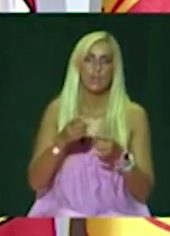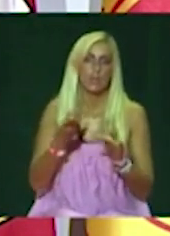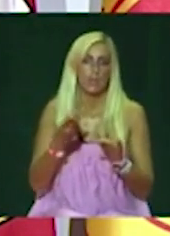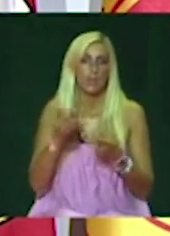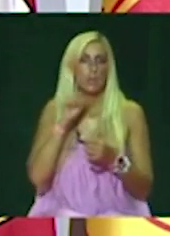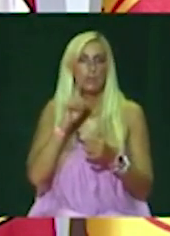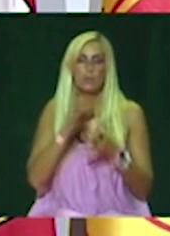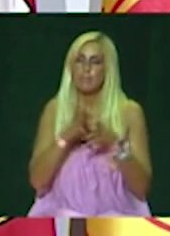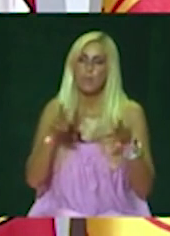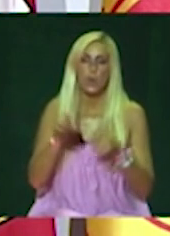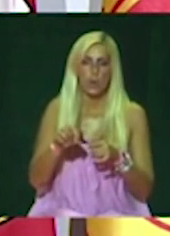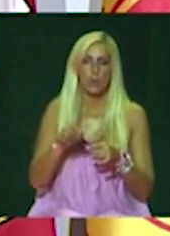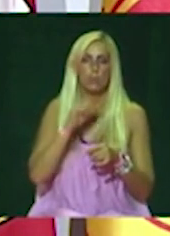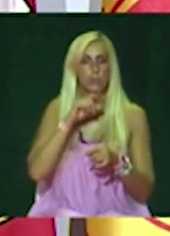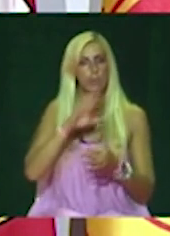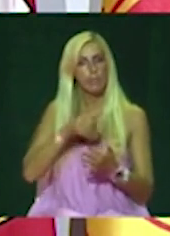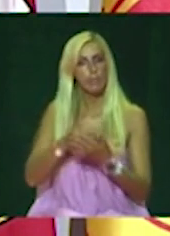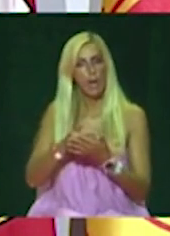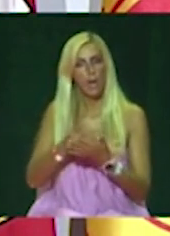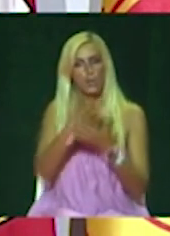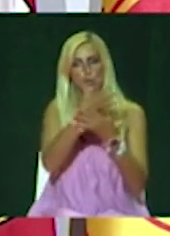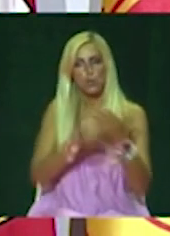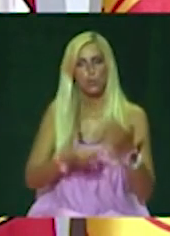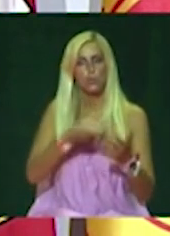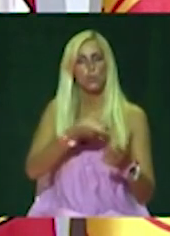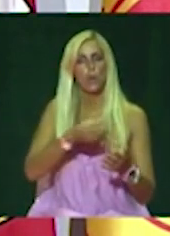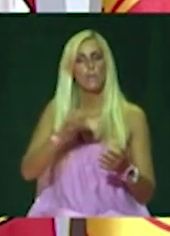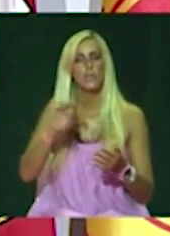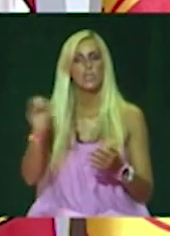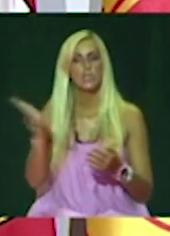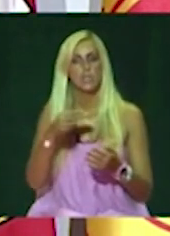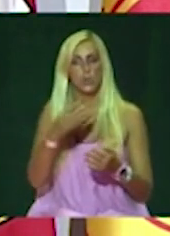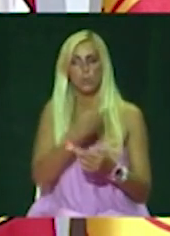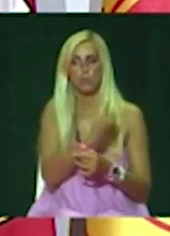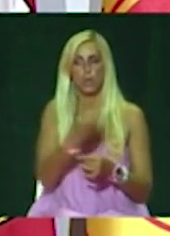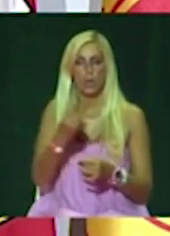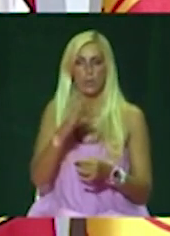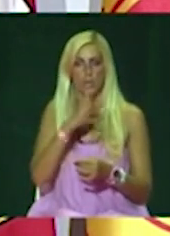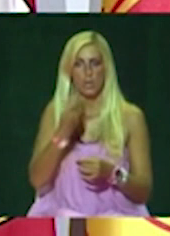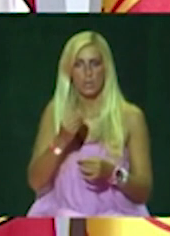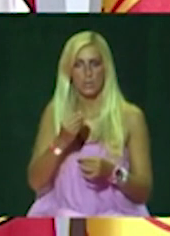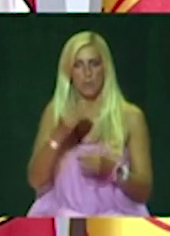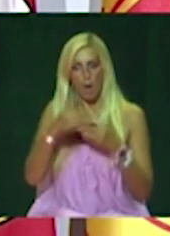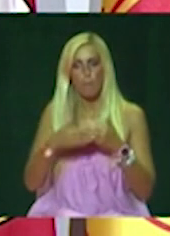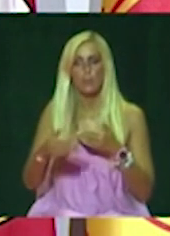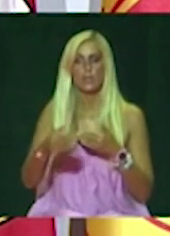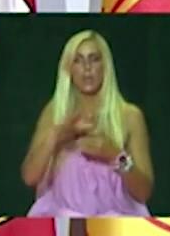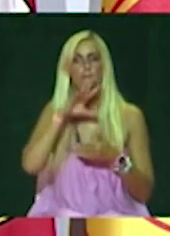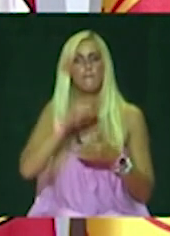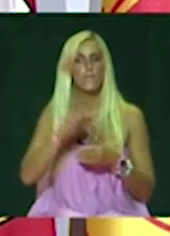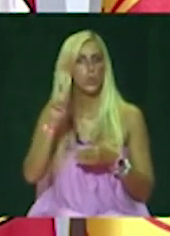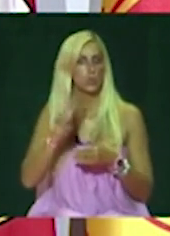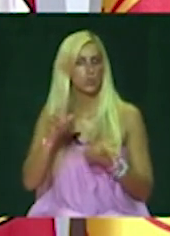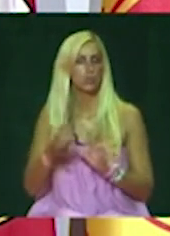que permitiu uma dedução de 900 euros por criança a partir da segunda criança. Vamos